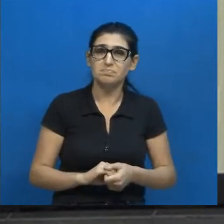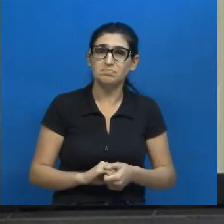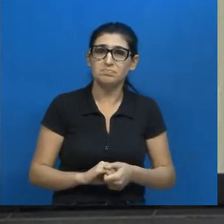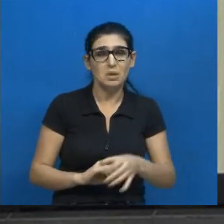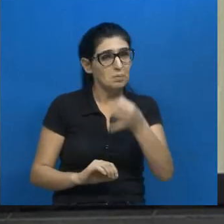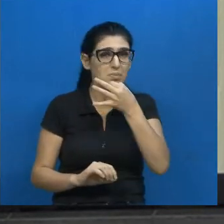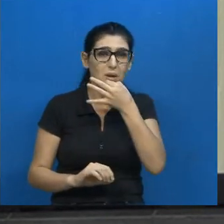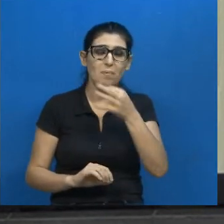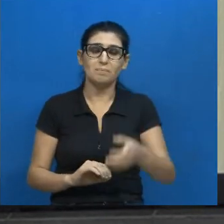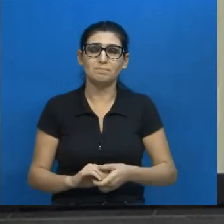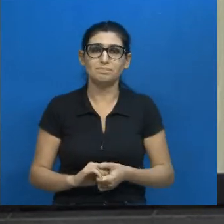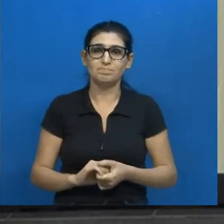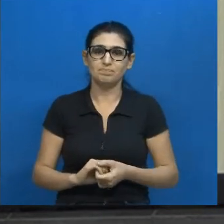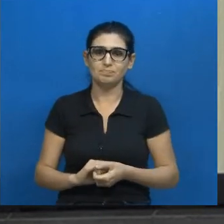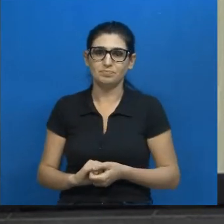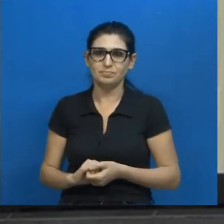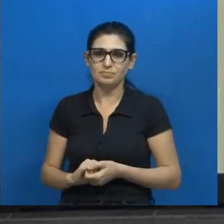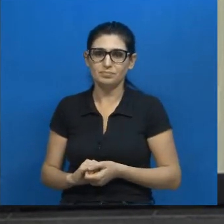Entendeu?